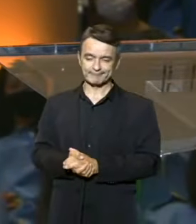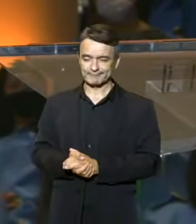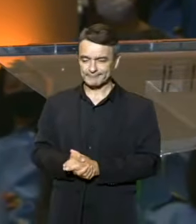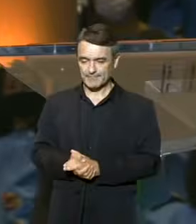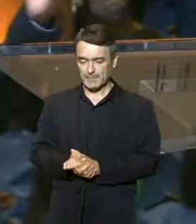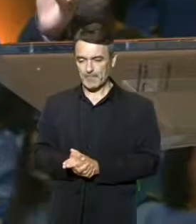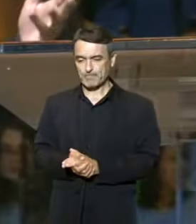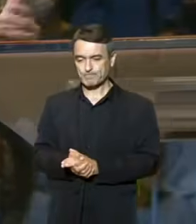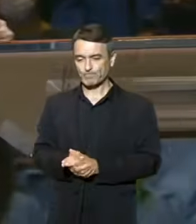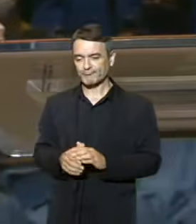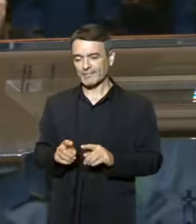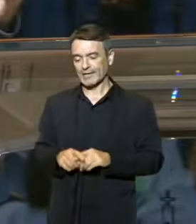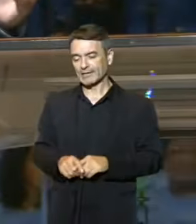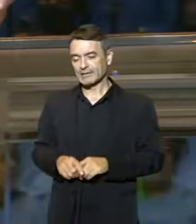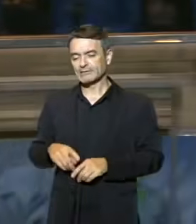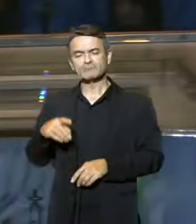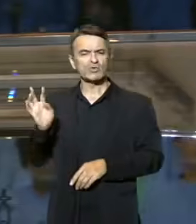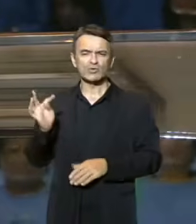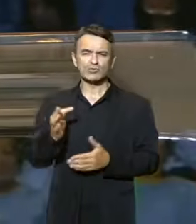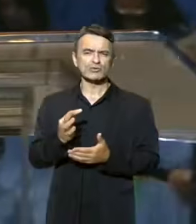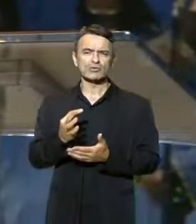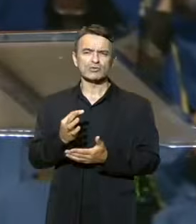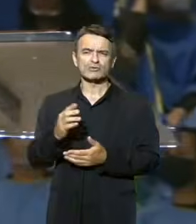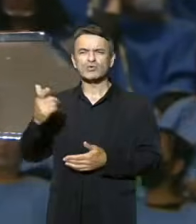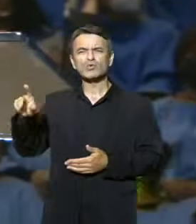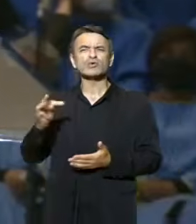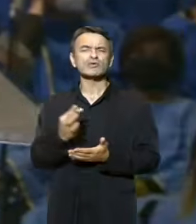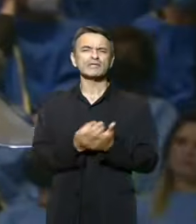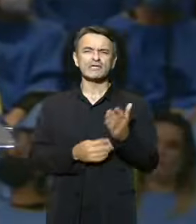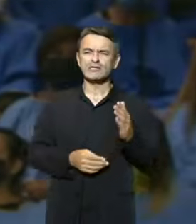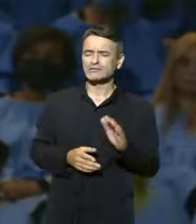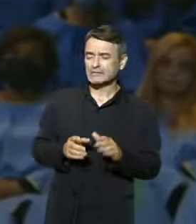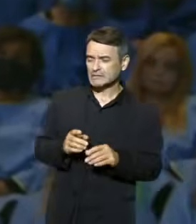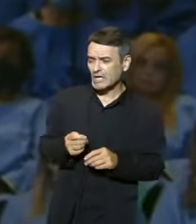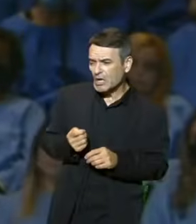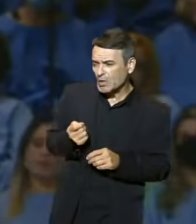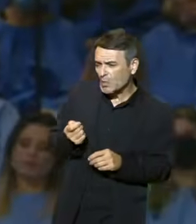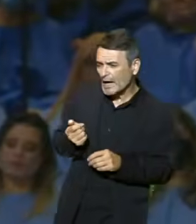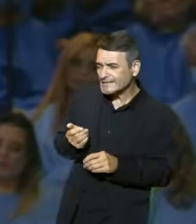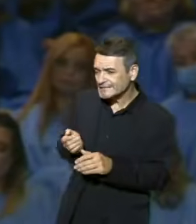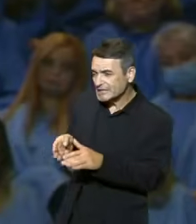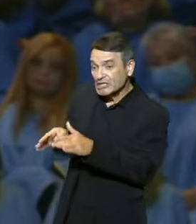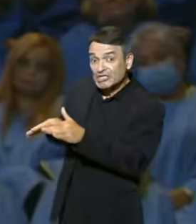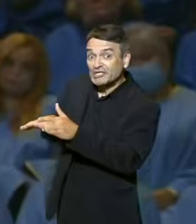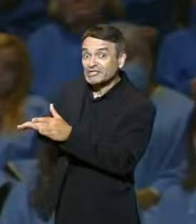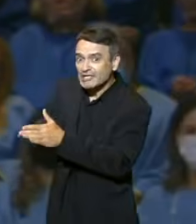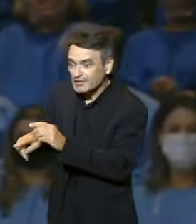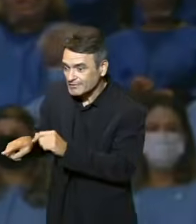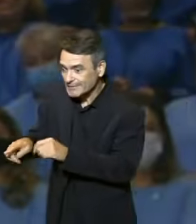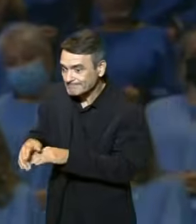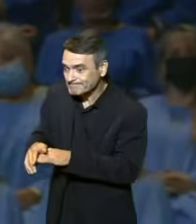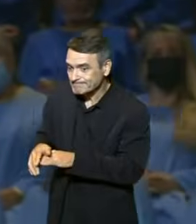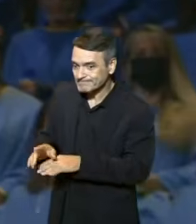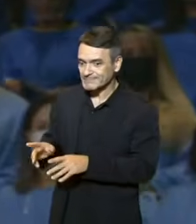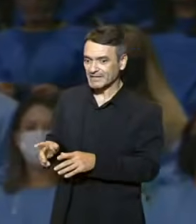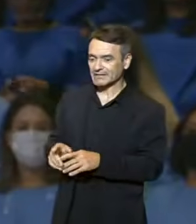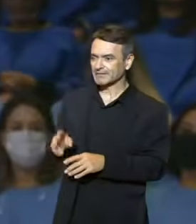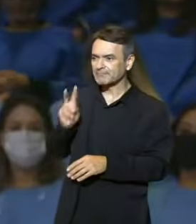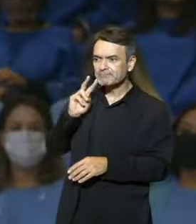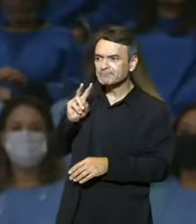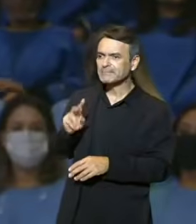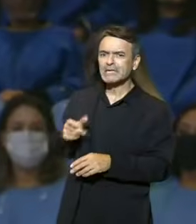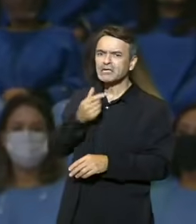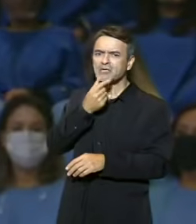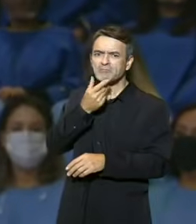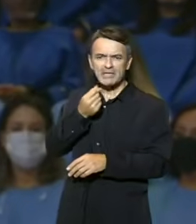Eles chegam, num outro texto, numa outra situação, chegam na beira da terra prometida. E aí então Deus fala com eles: enviem espias